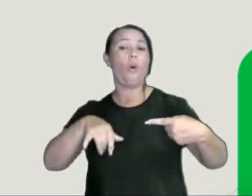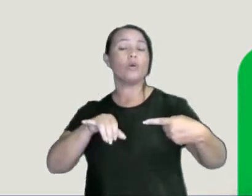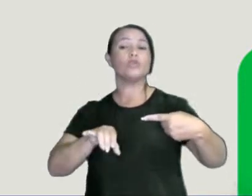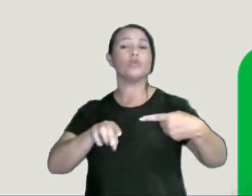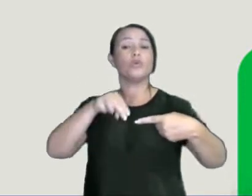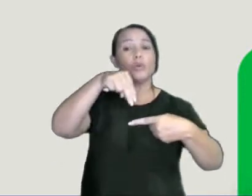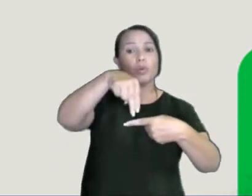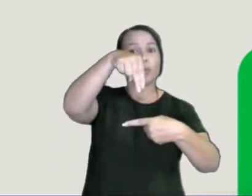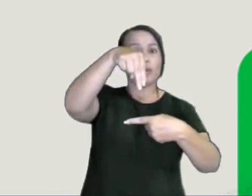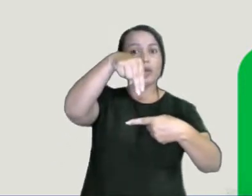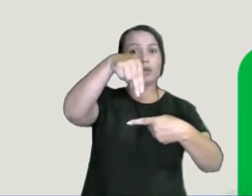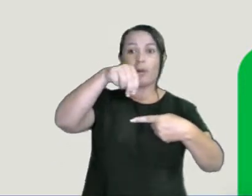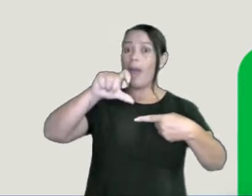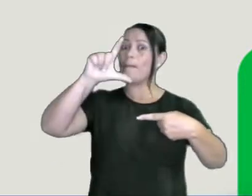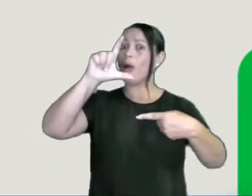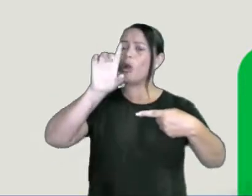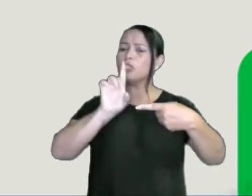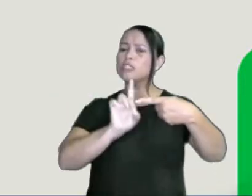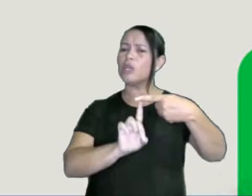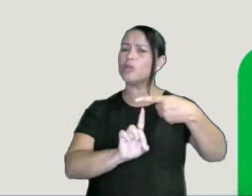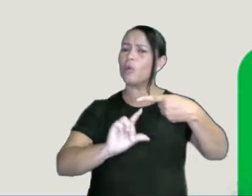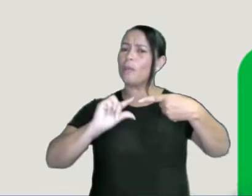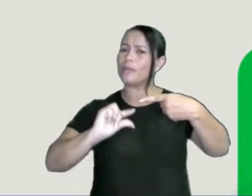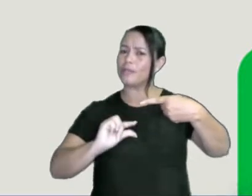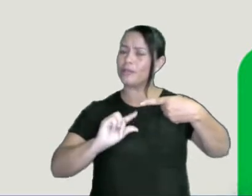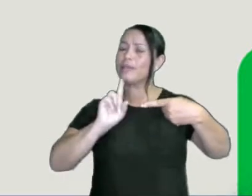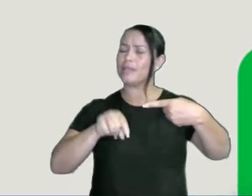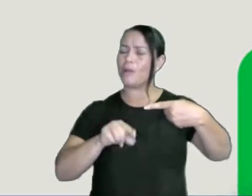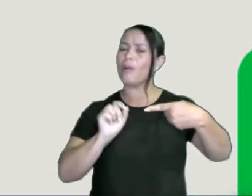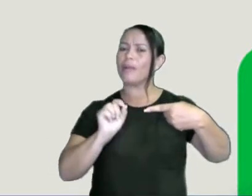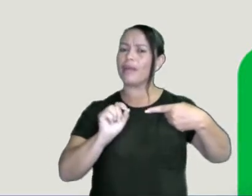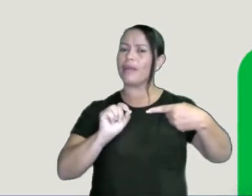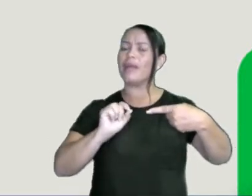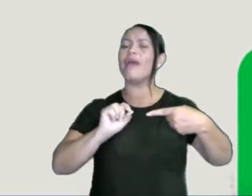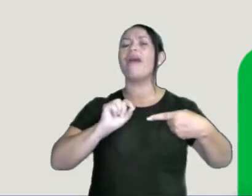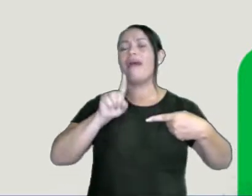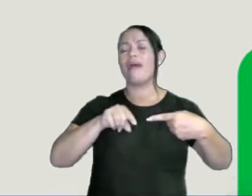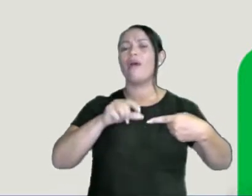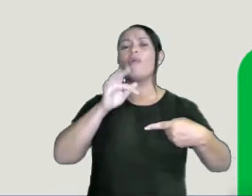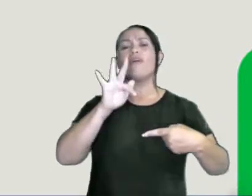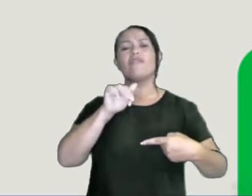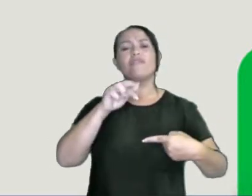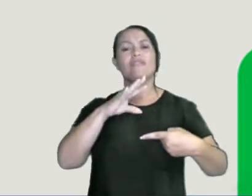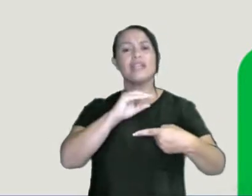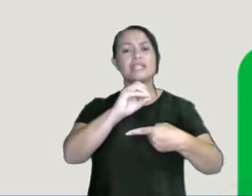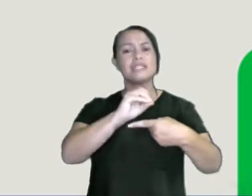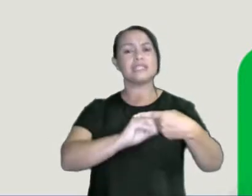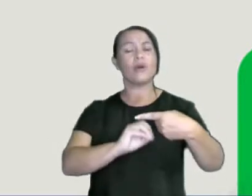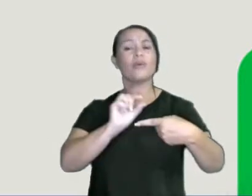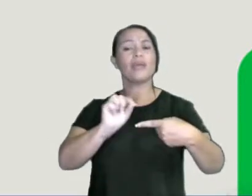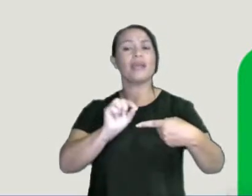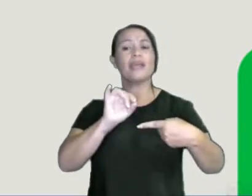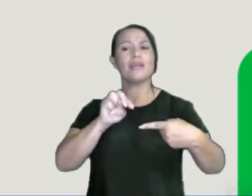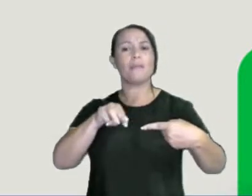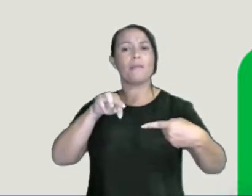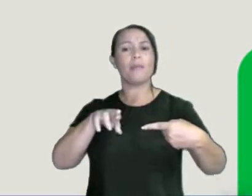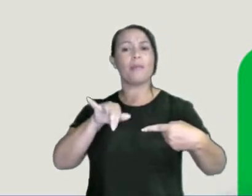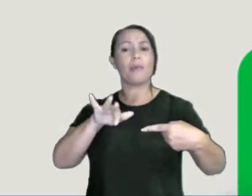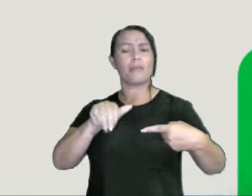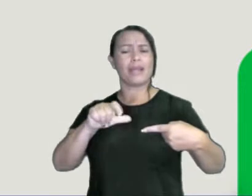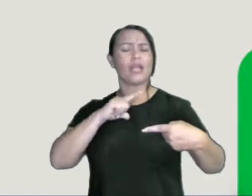é maior do que o denominador. Então, isso nós chamamos de fração imprópria. Mas agora, nessa minha fração imprópria aqui, que eu